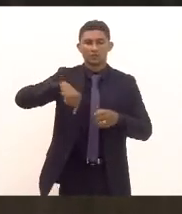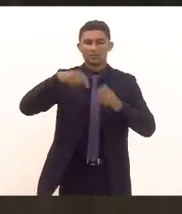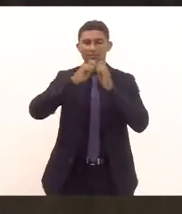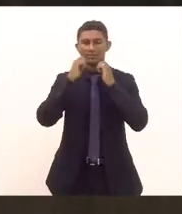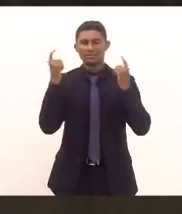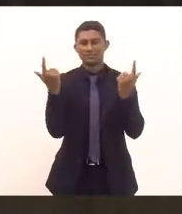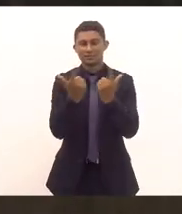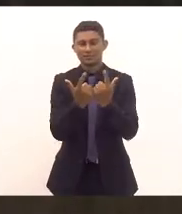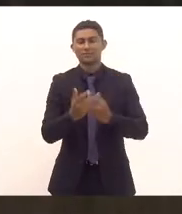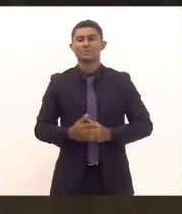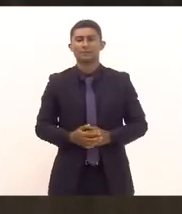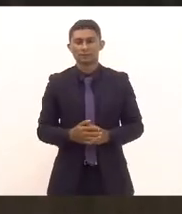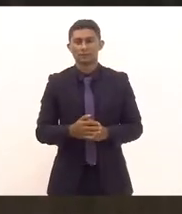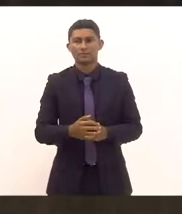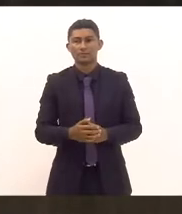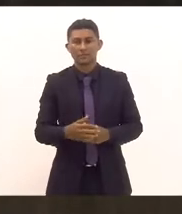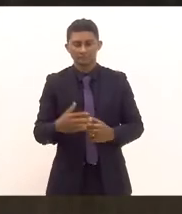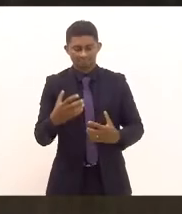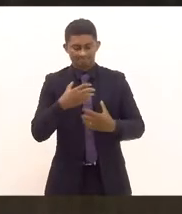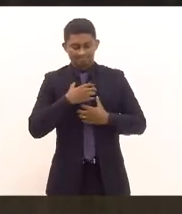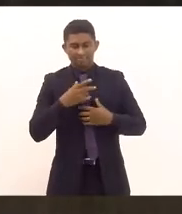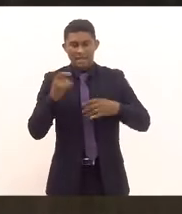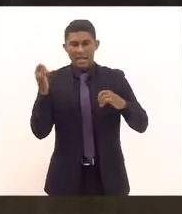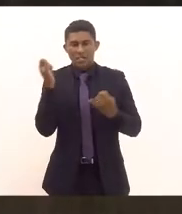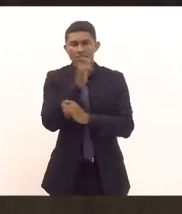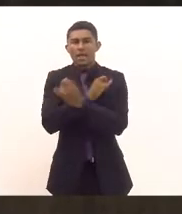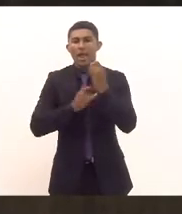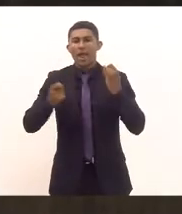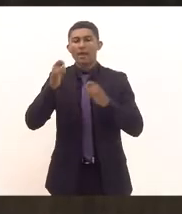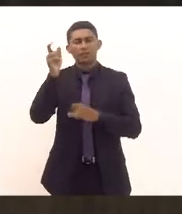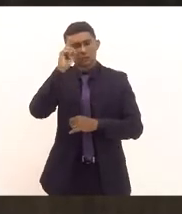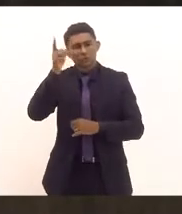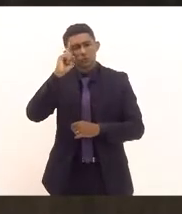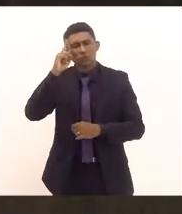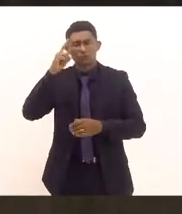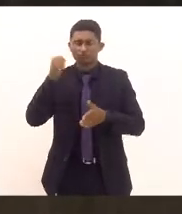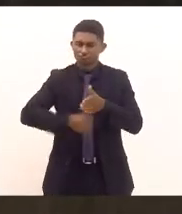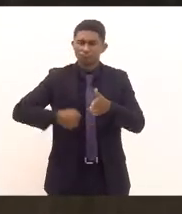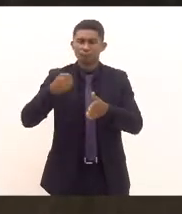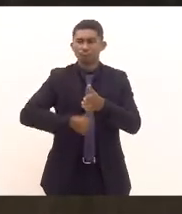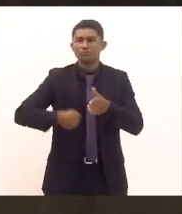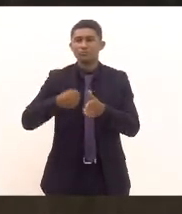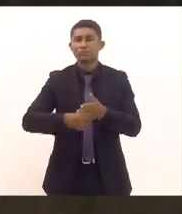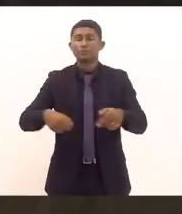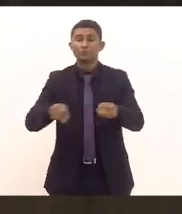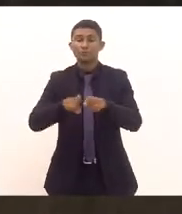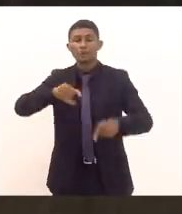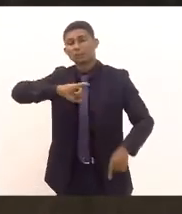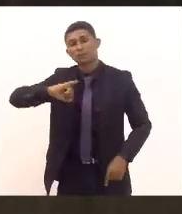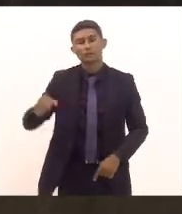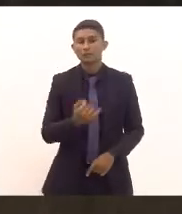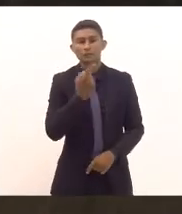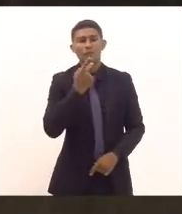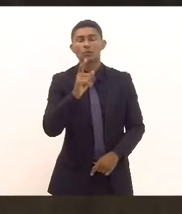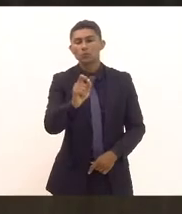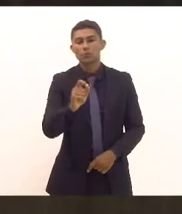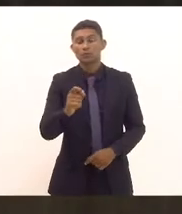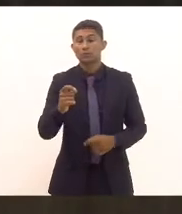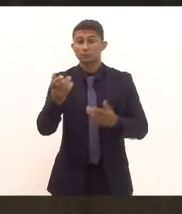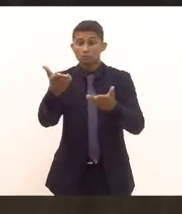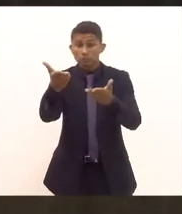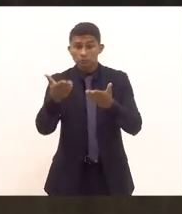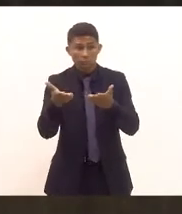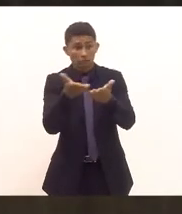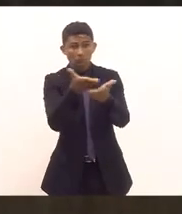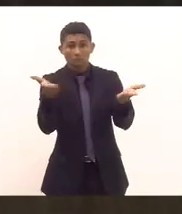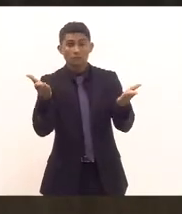com outra energia para a luta diária e aproveito de falar de energia para convidar